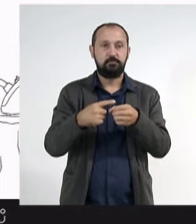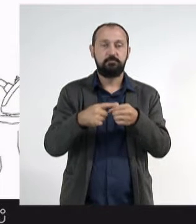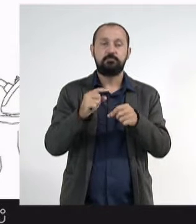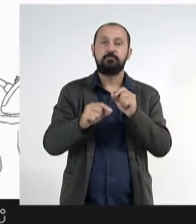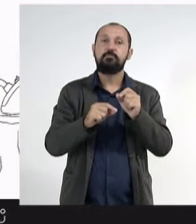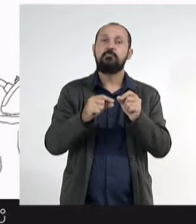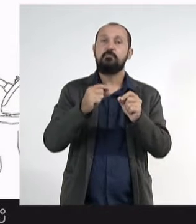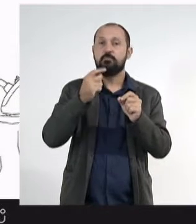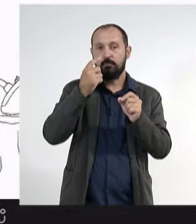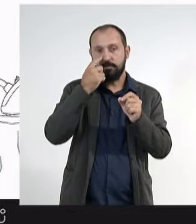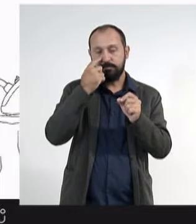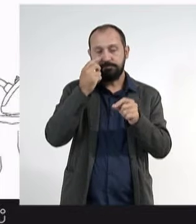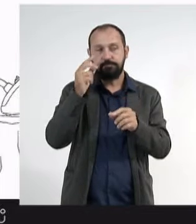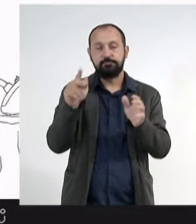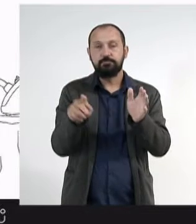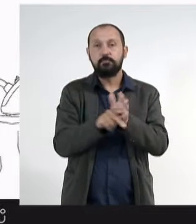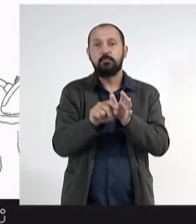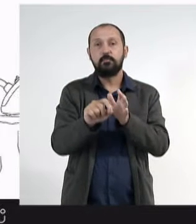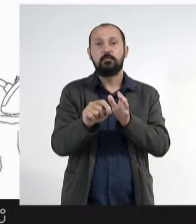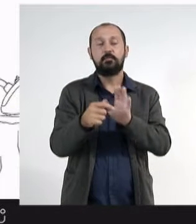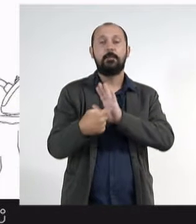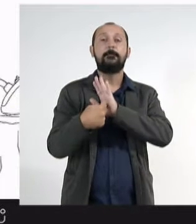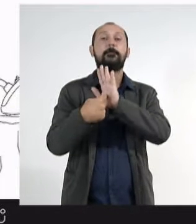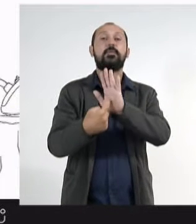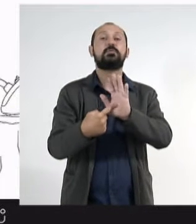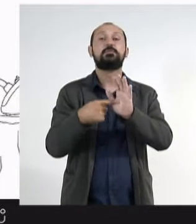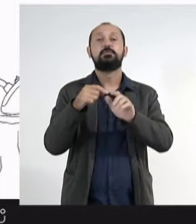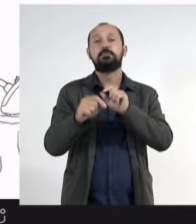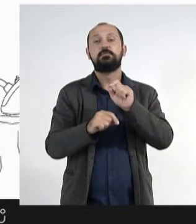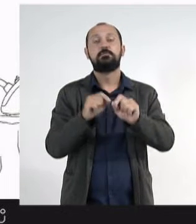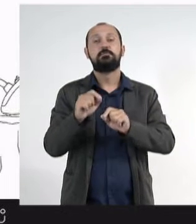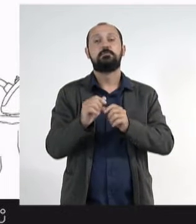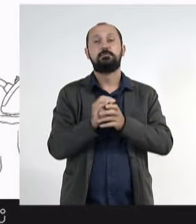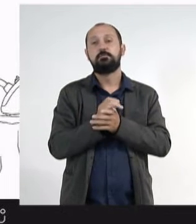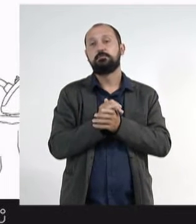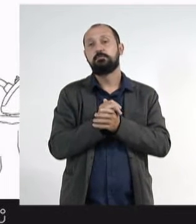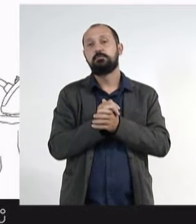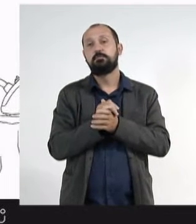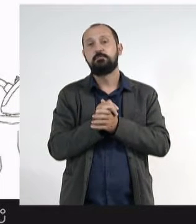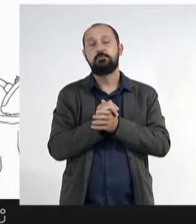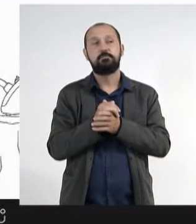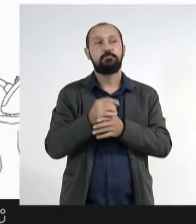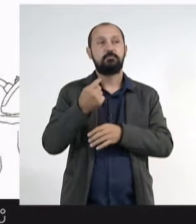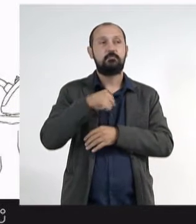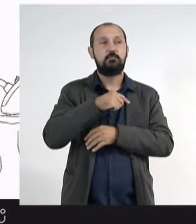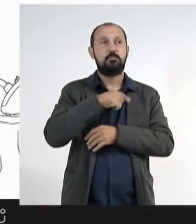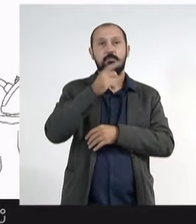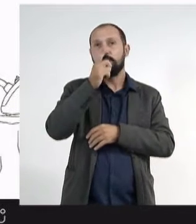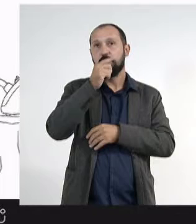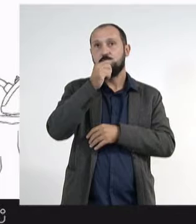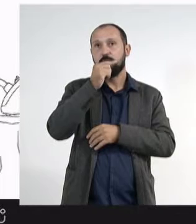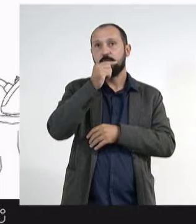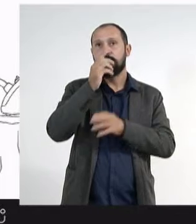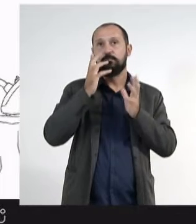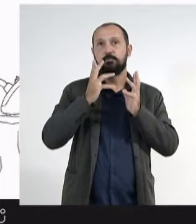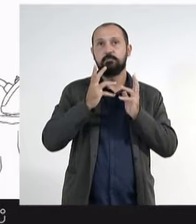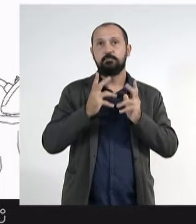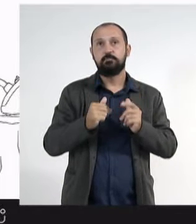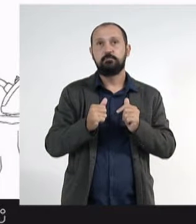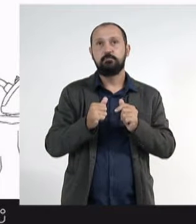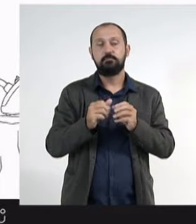a caricatura que tem abaixo ali mostra, de certa forma, que nós tiramos a água limpa